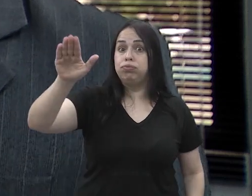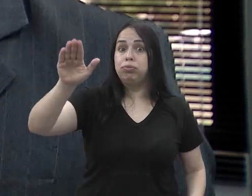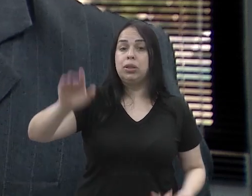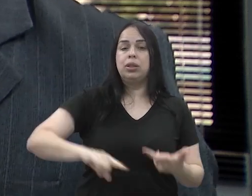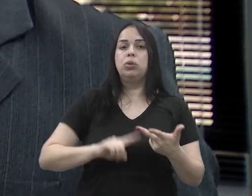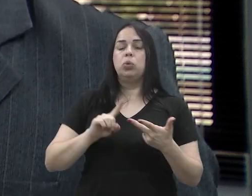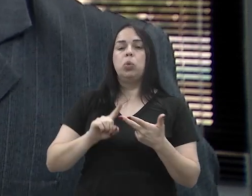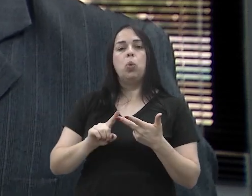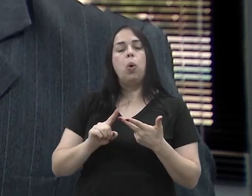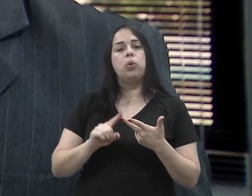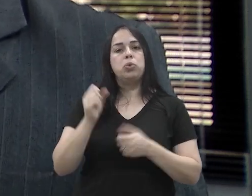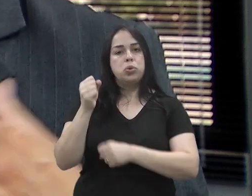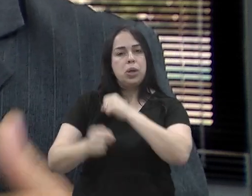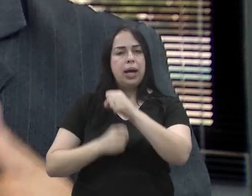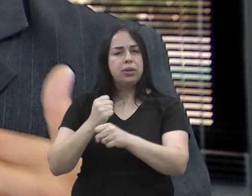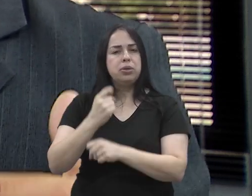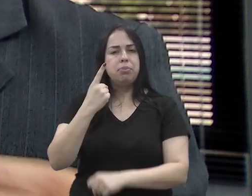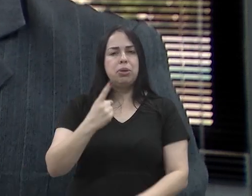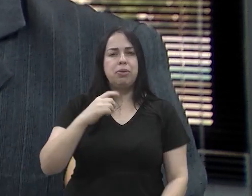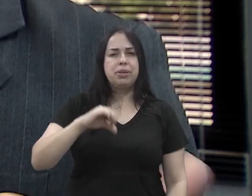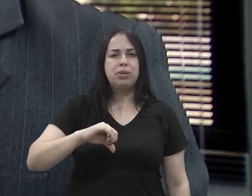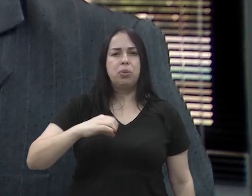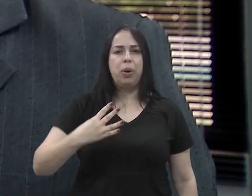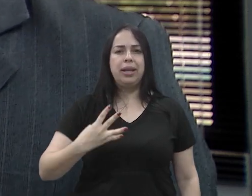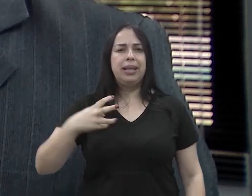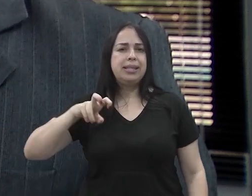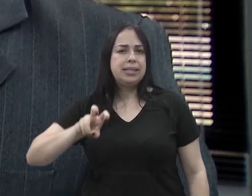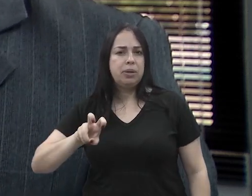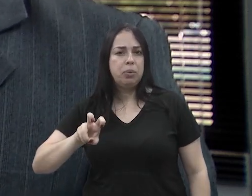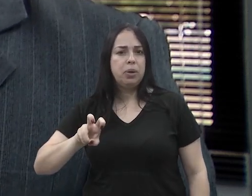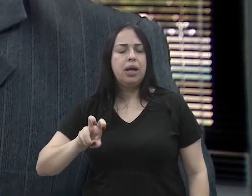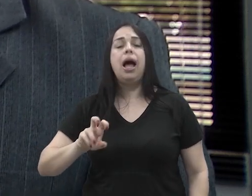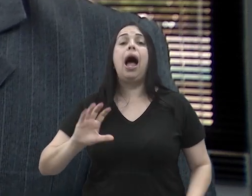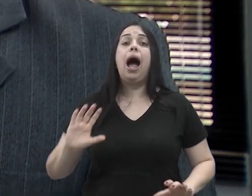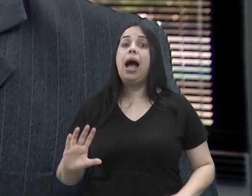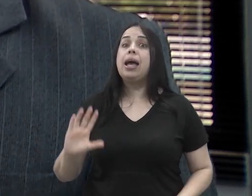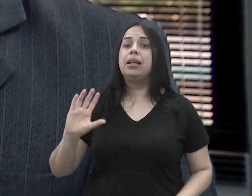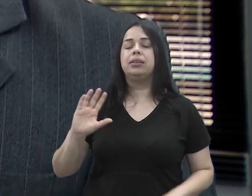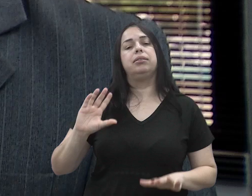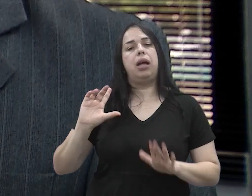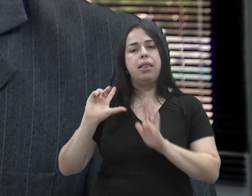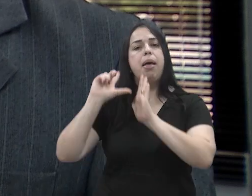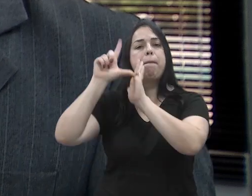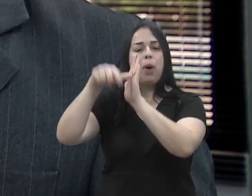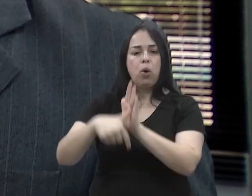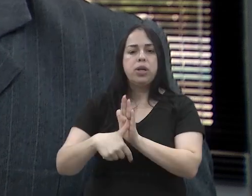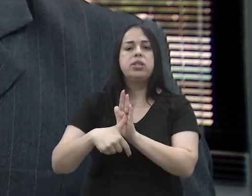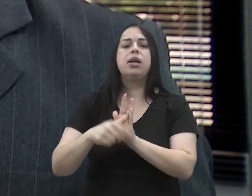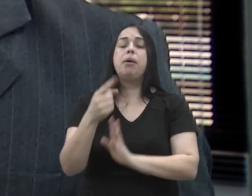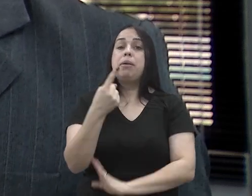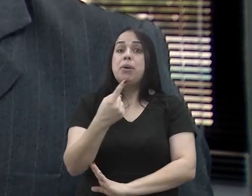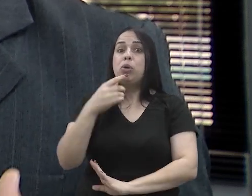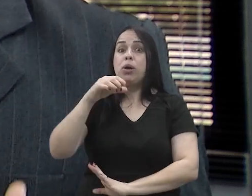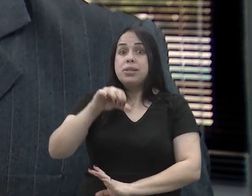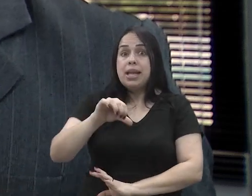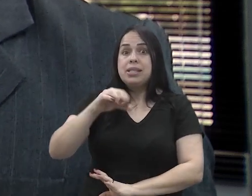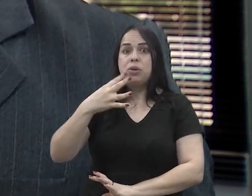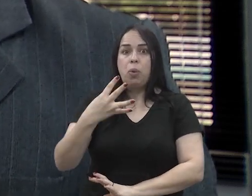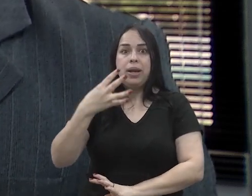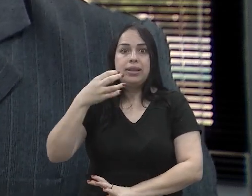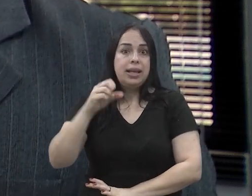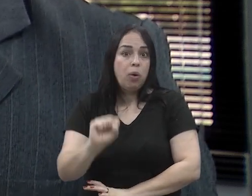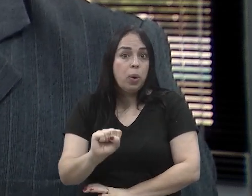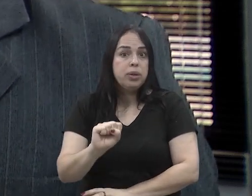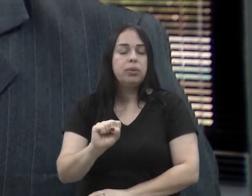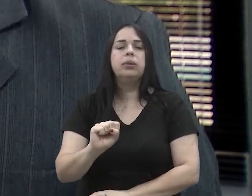45, 46, onde lá em 10 de dezembro acontece aí a Declaração Universal, depois de muitas batalhas políticas